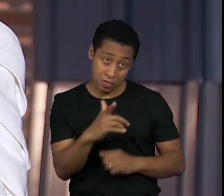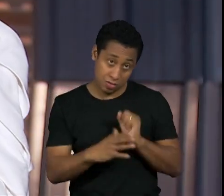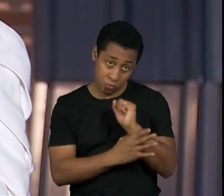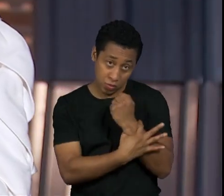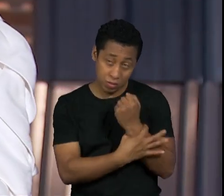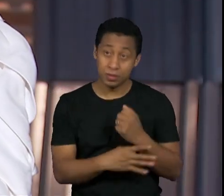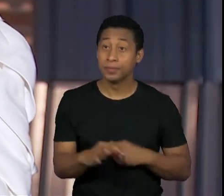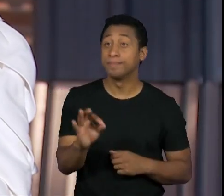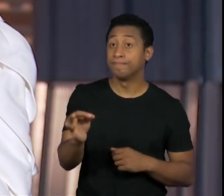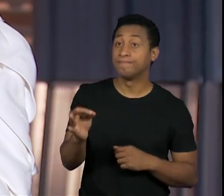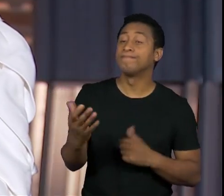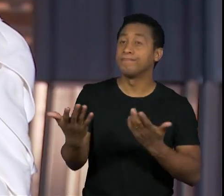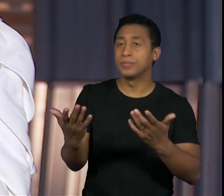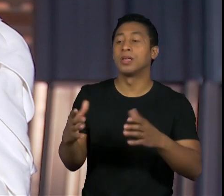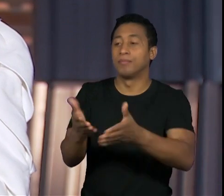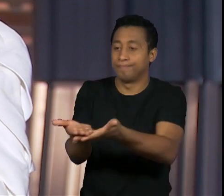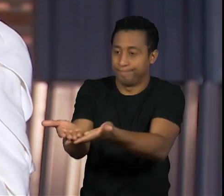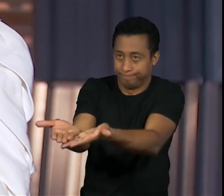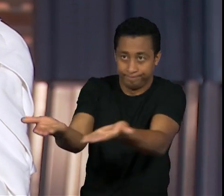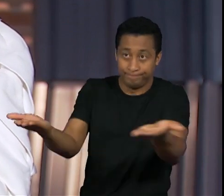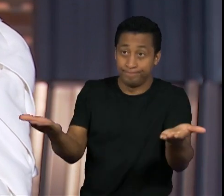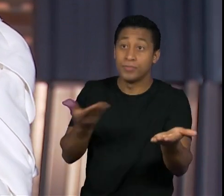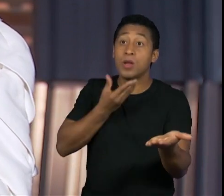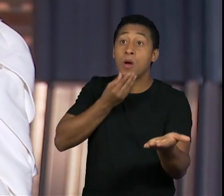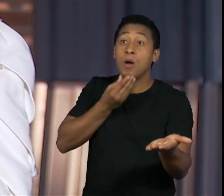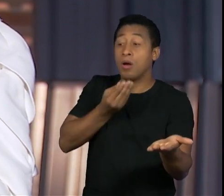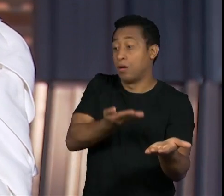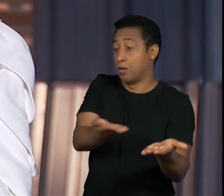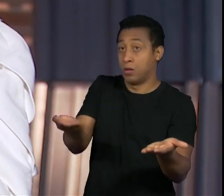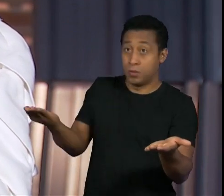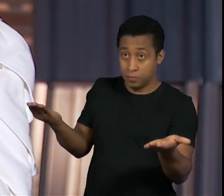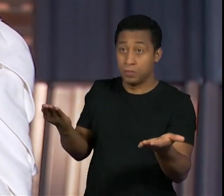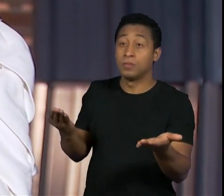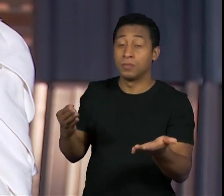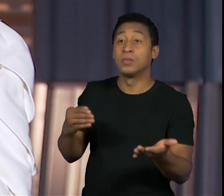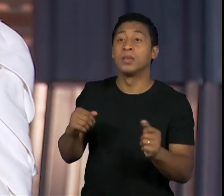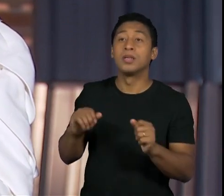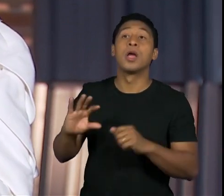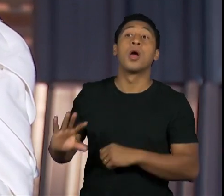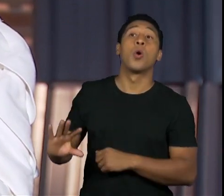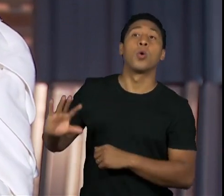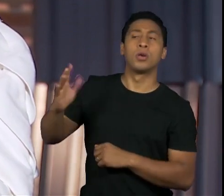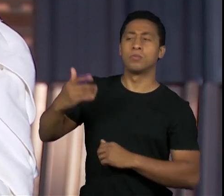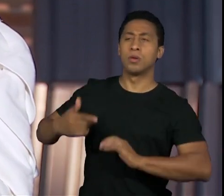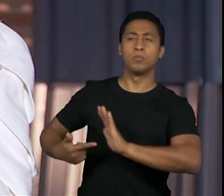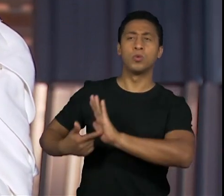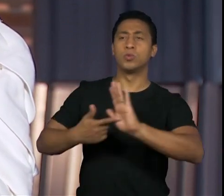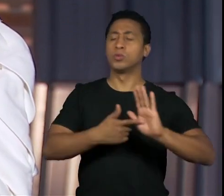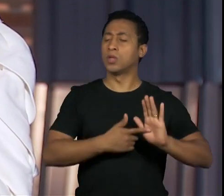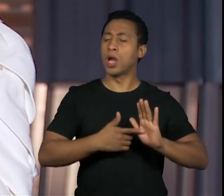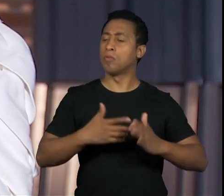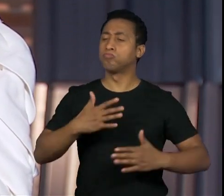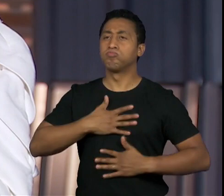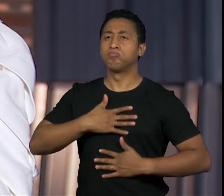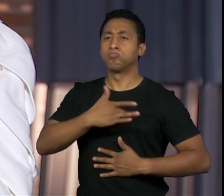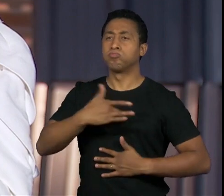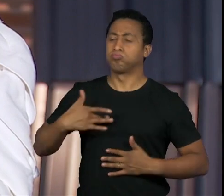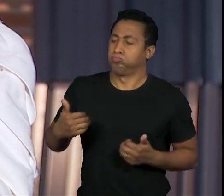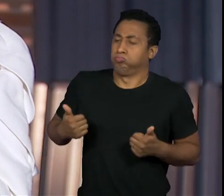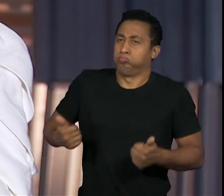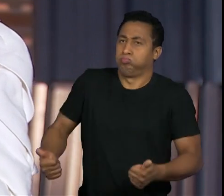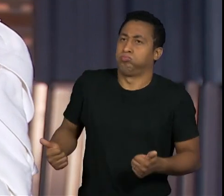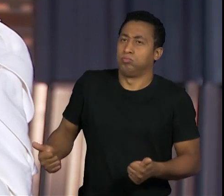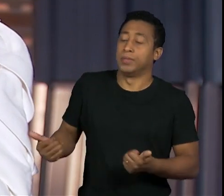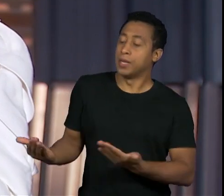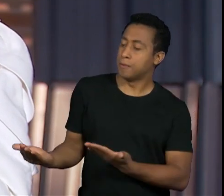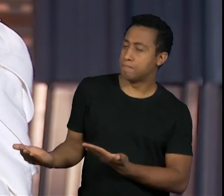Então, dentro desse pacote da masculinidade, o aparato da virilidade atrelado à juventude, né, que é